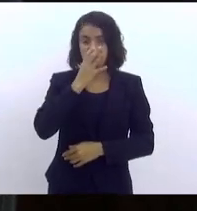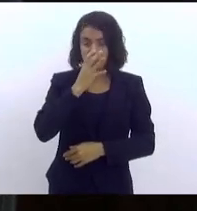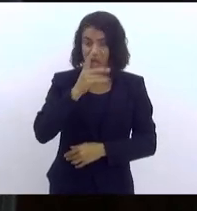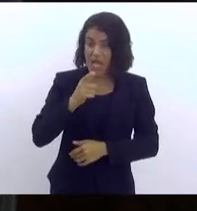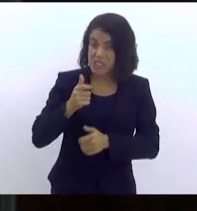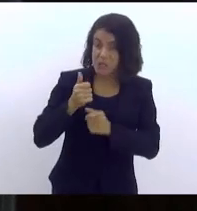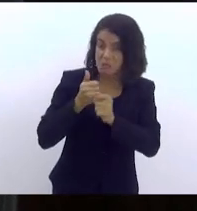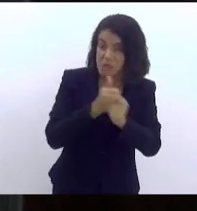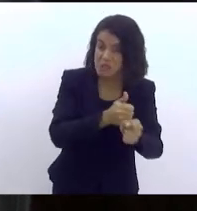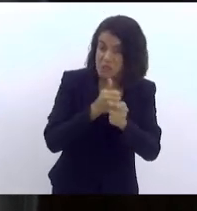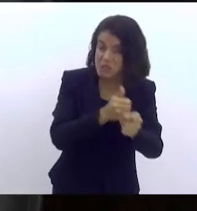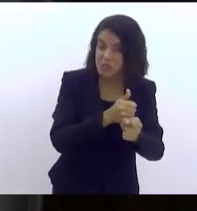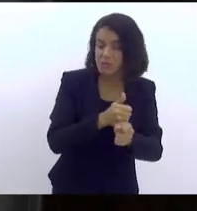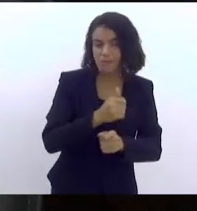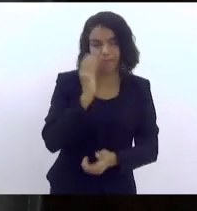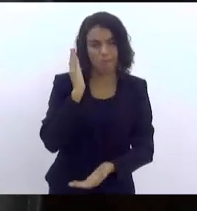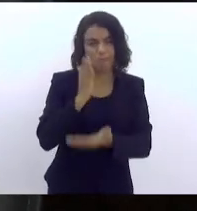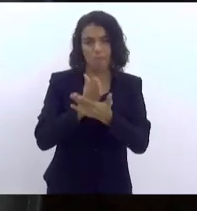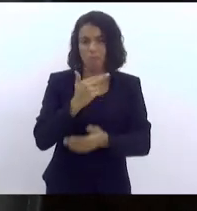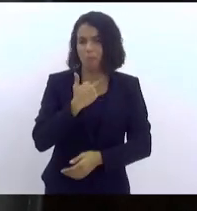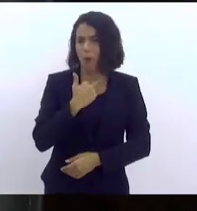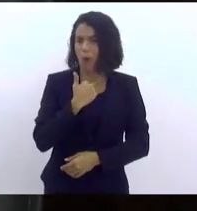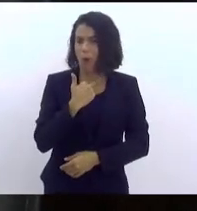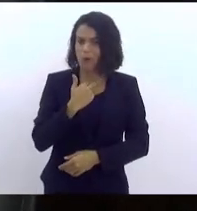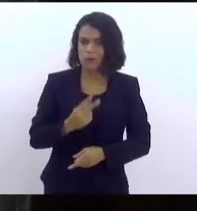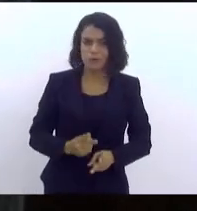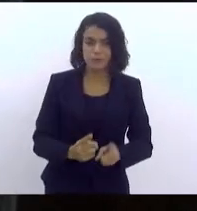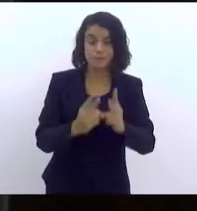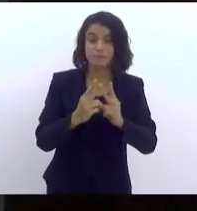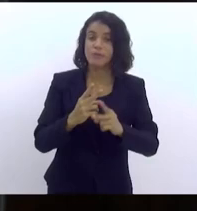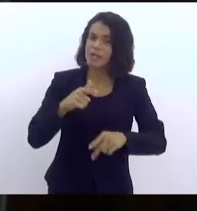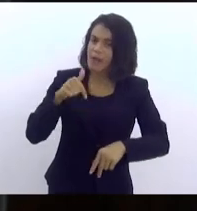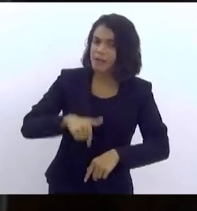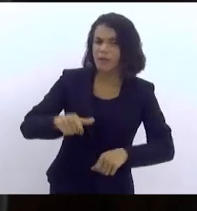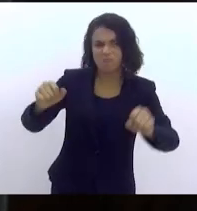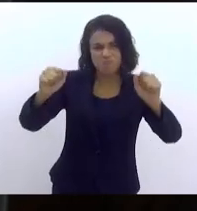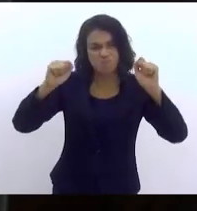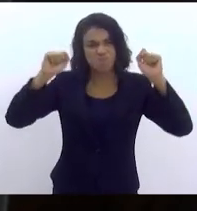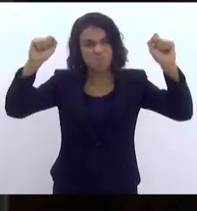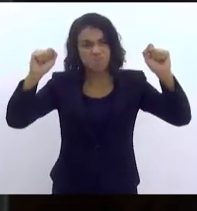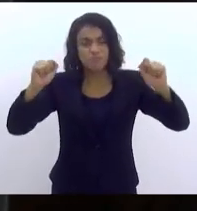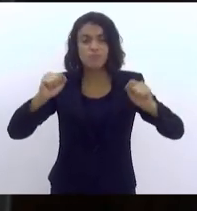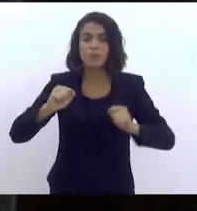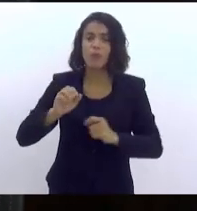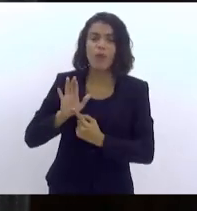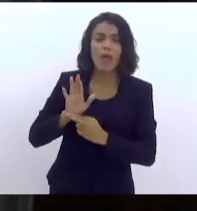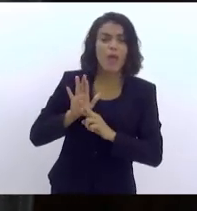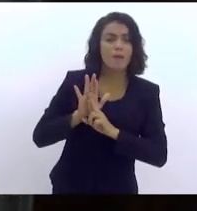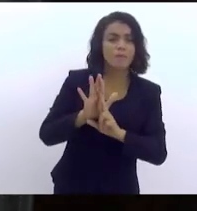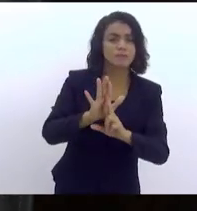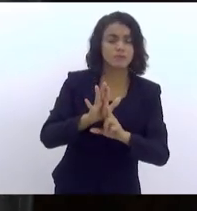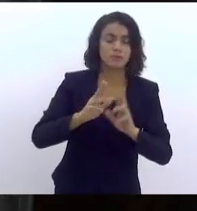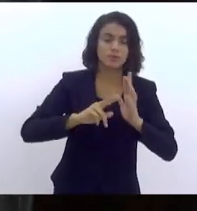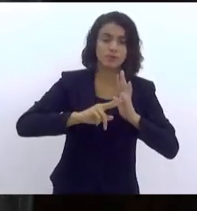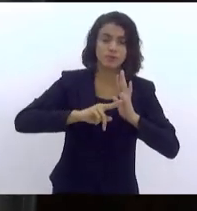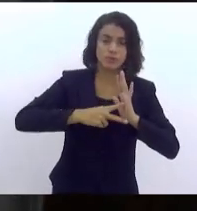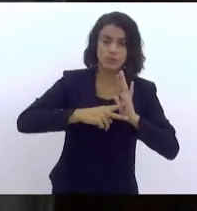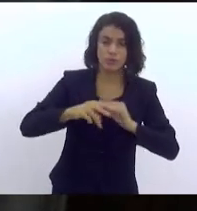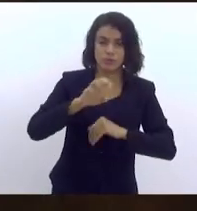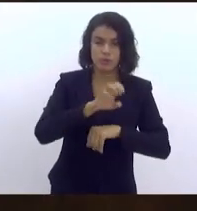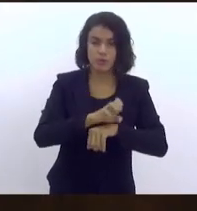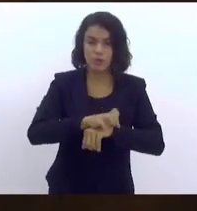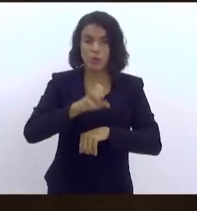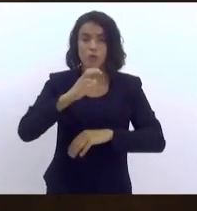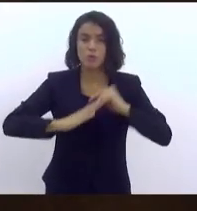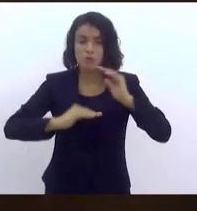não pode continuar e aqui eu faço um protesto em nome do sindicato do Sindicato Estadual